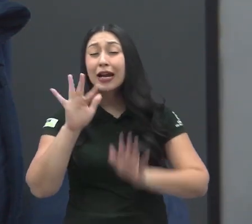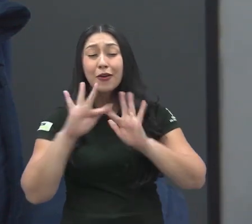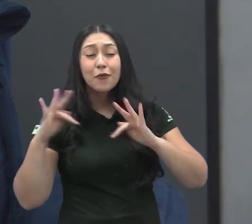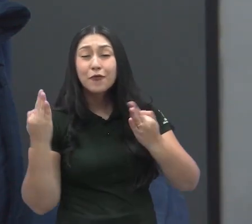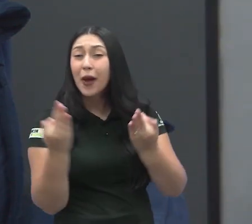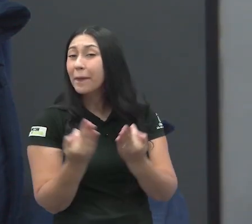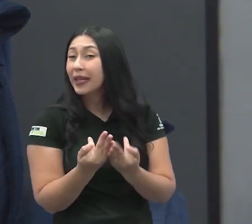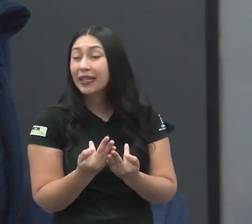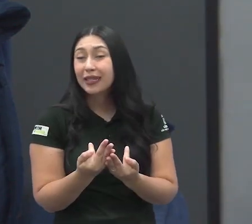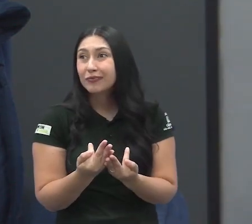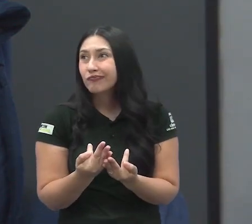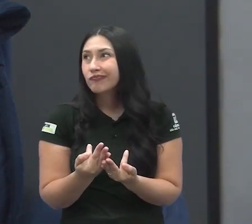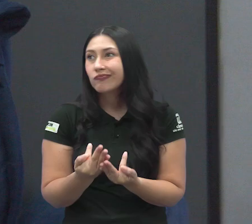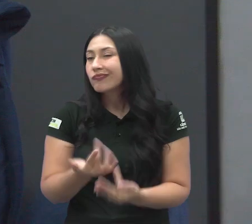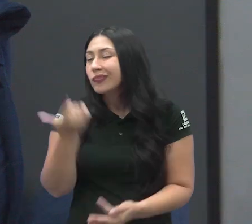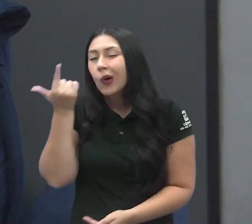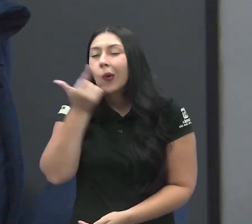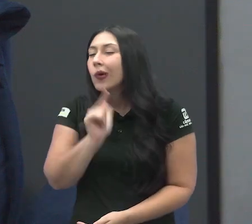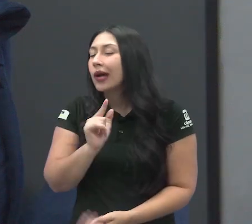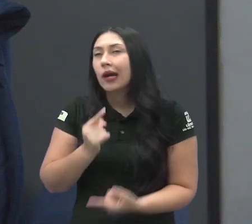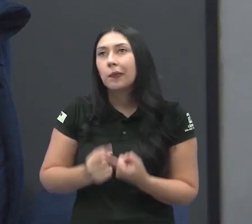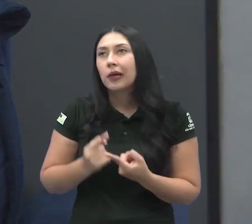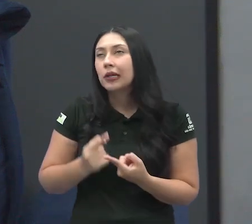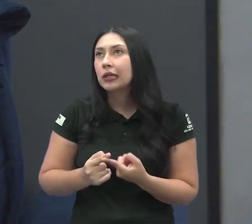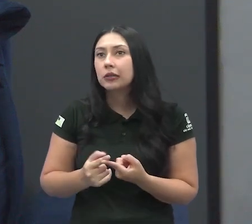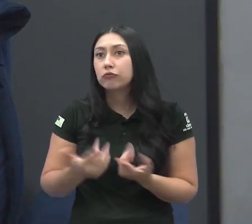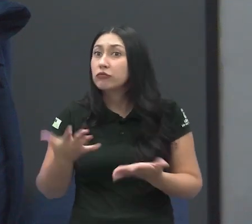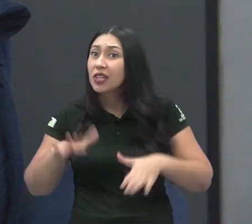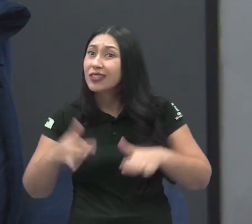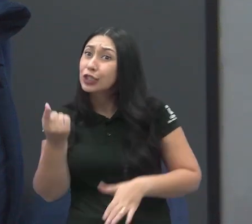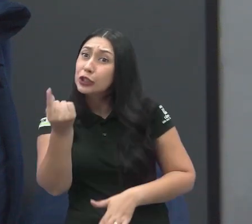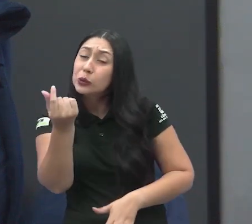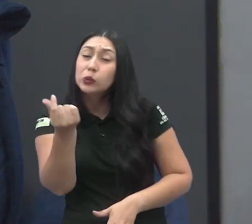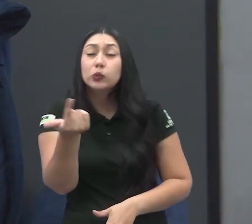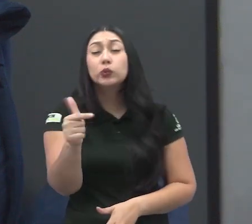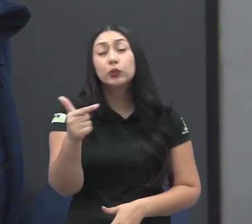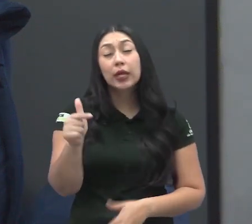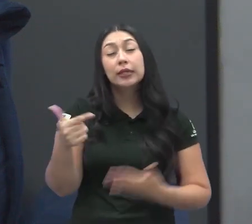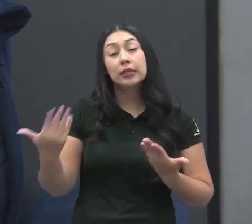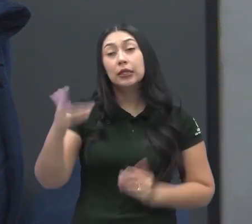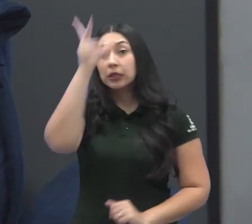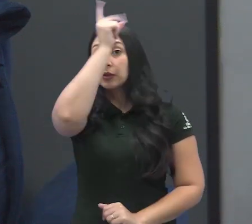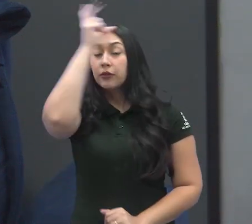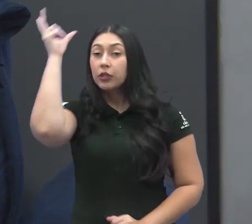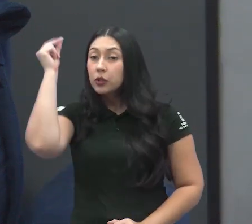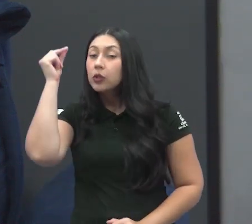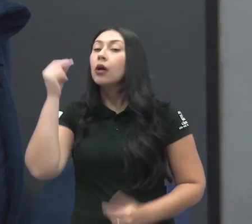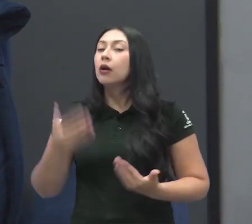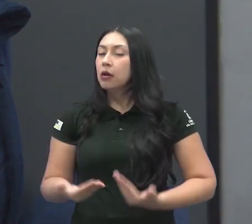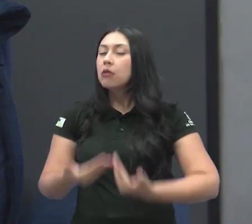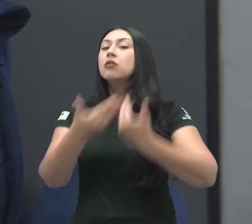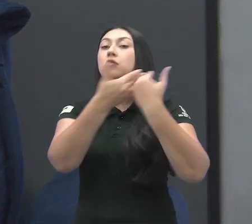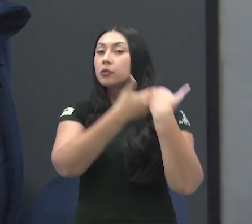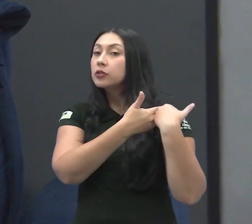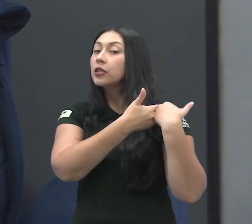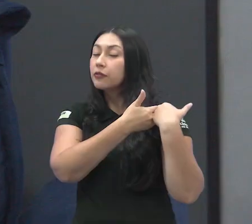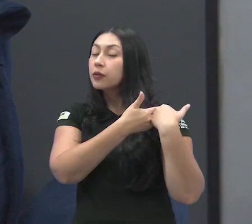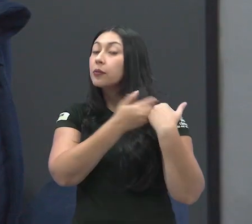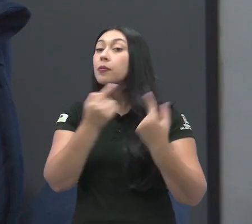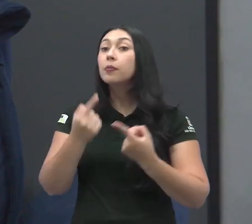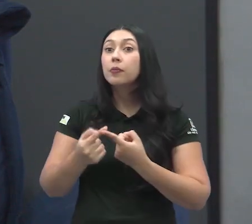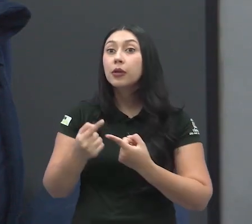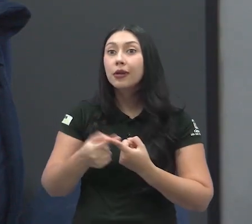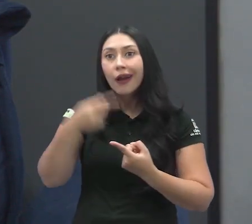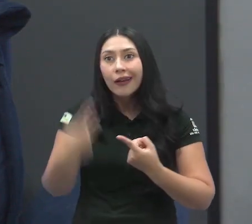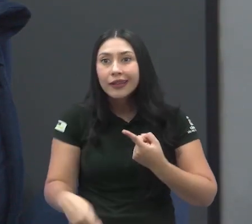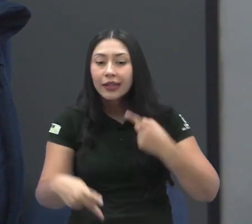o sepultamento do filho por algum motivo, né, financeiro e tal, a prefeitura é obrigada a se responsabilizar,